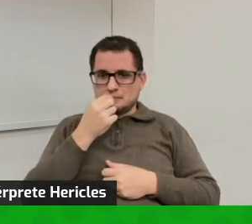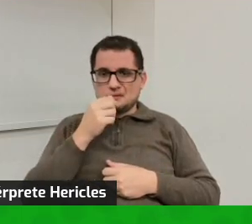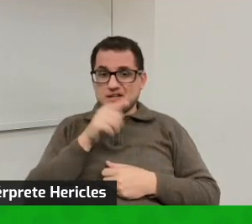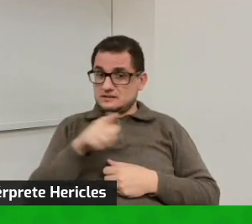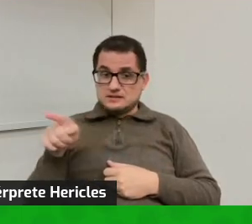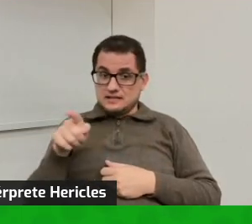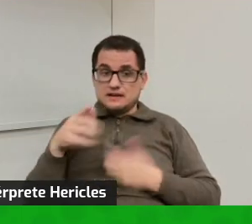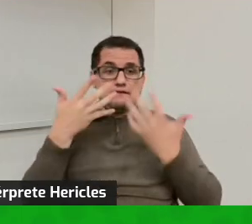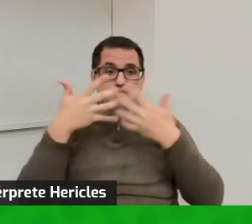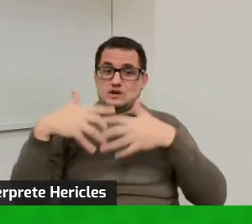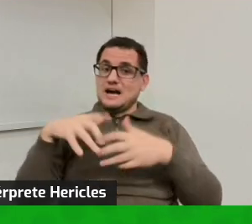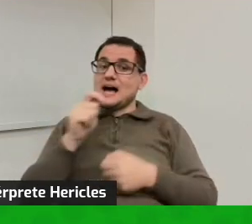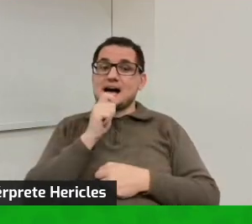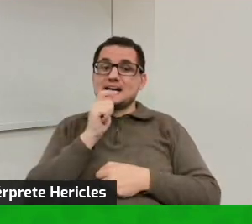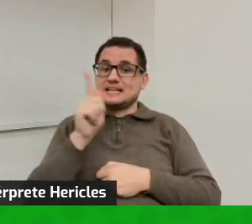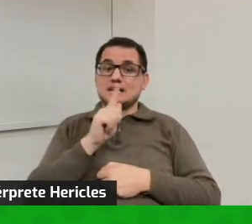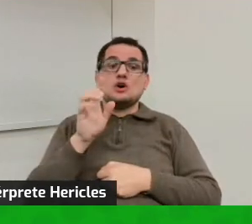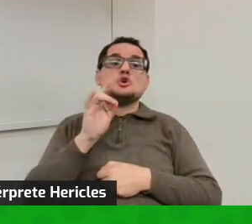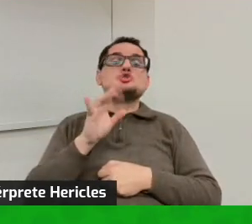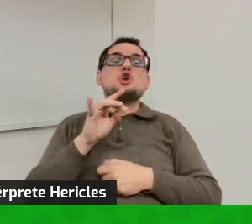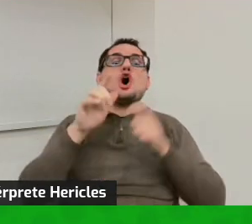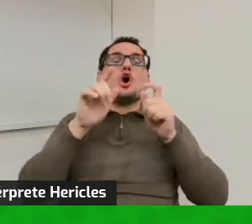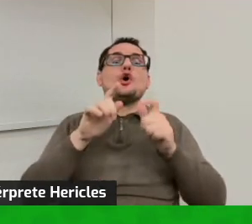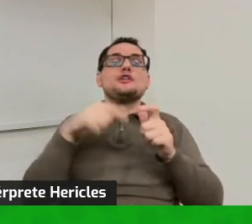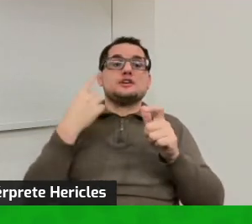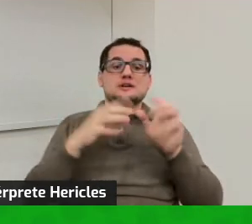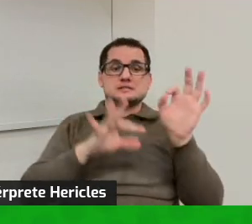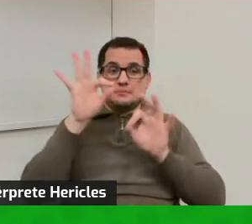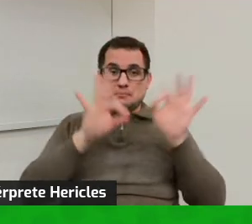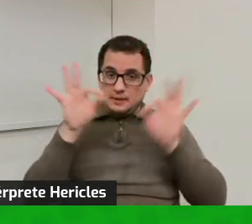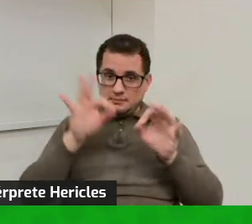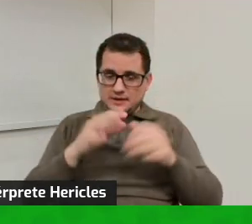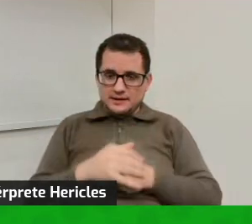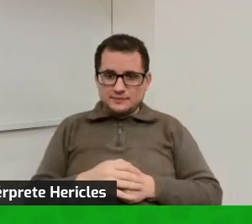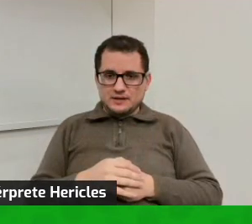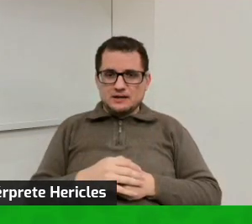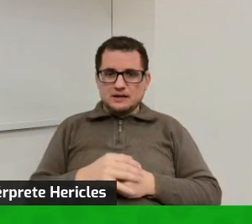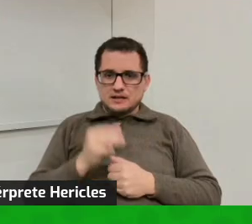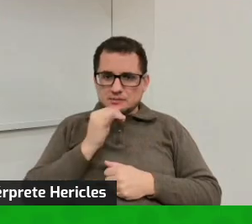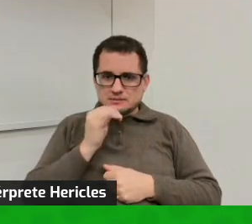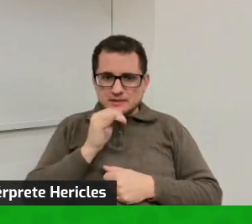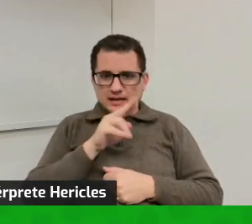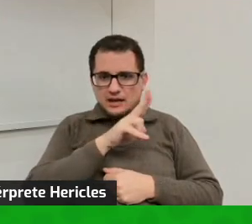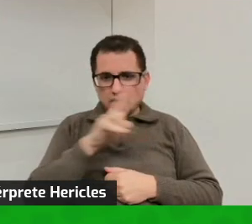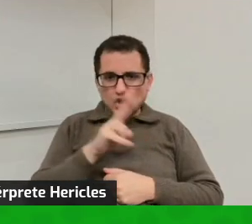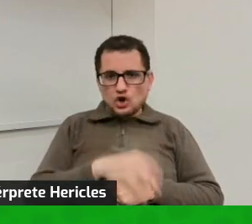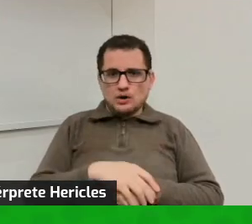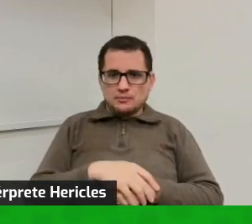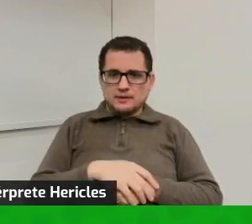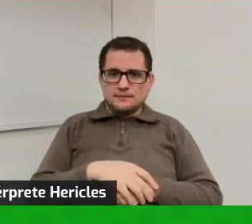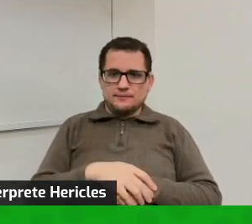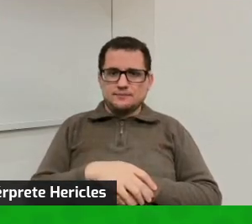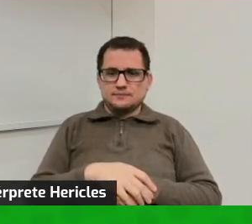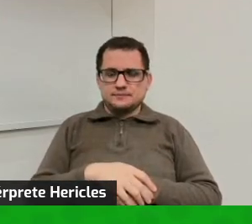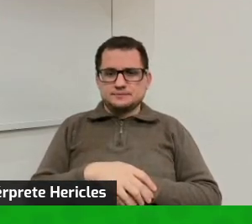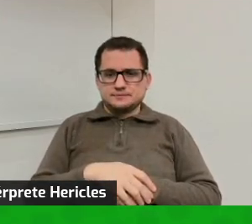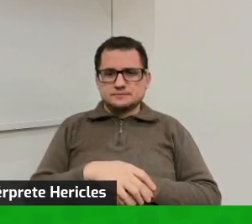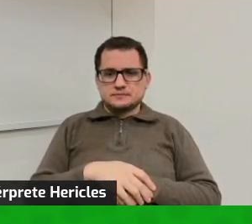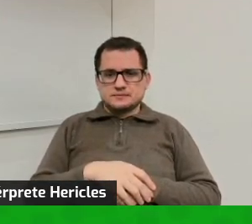Ele só está mostrando aonde vamos colocar ele. Então, aqui seria o título ali. Eu posso até apagar essa